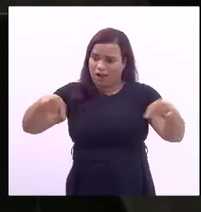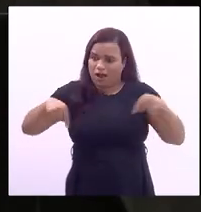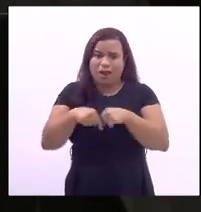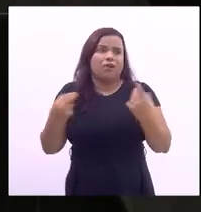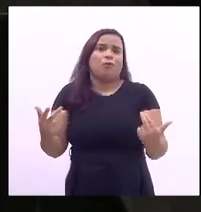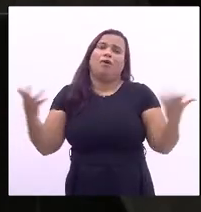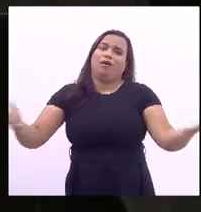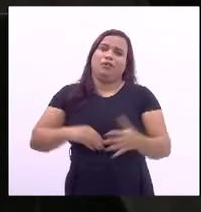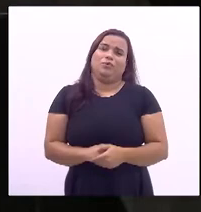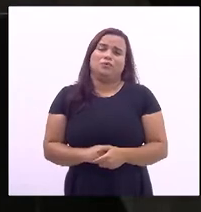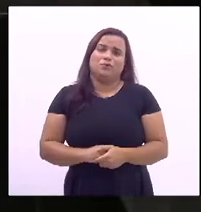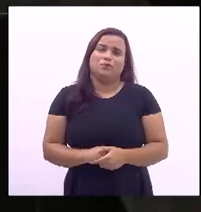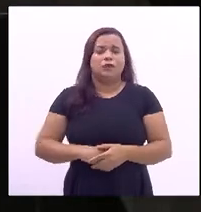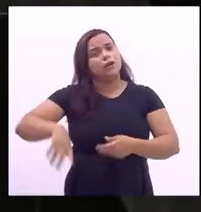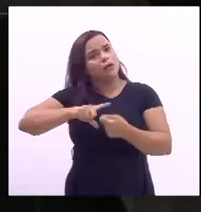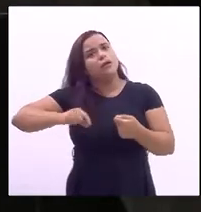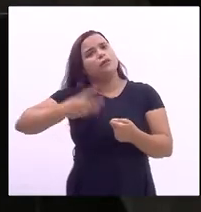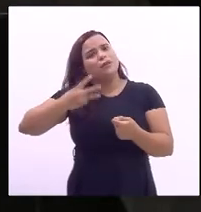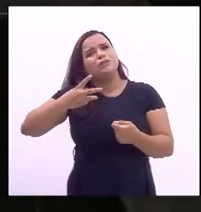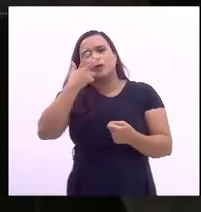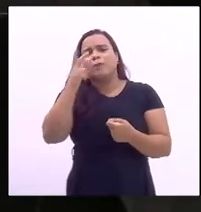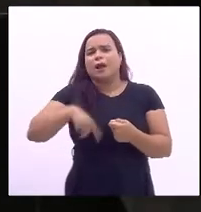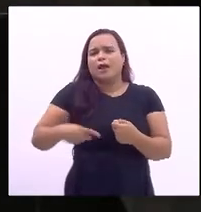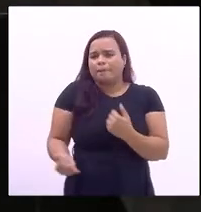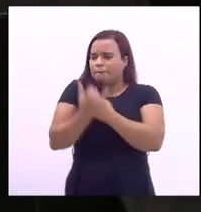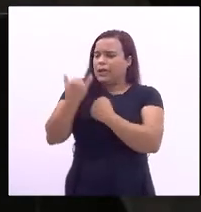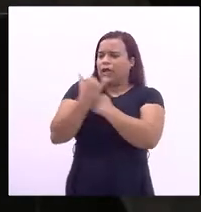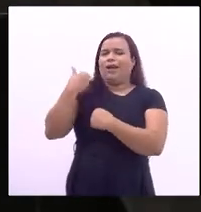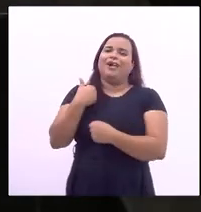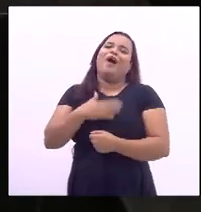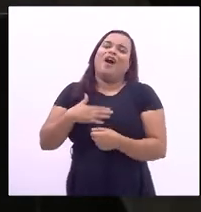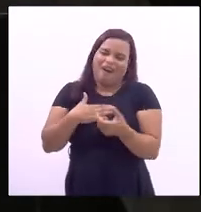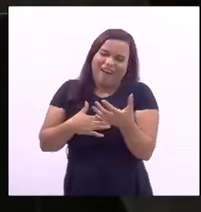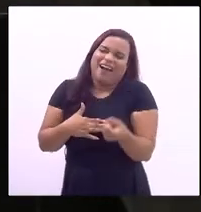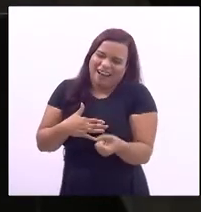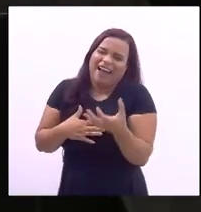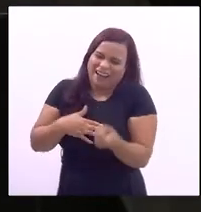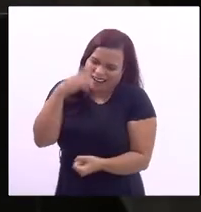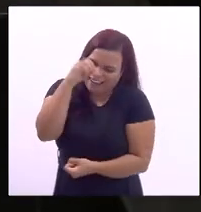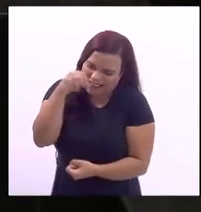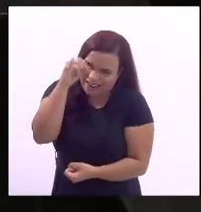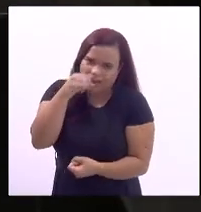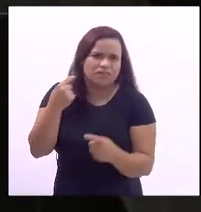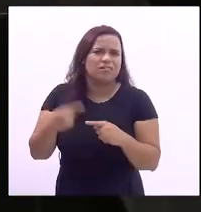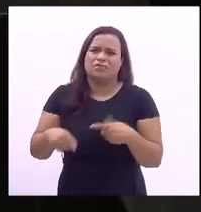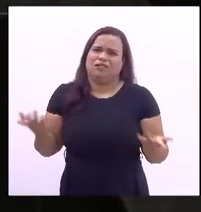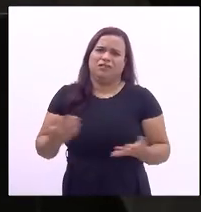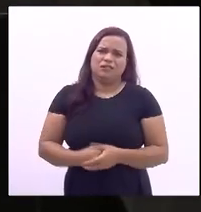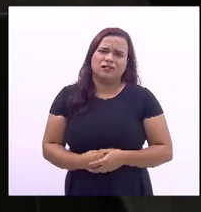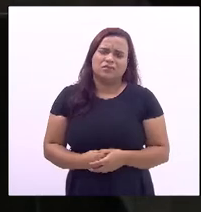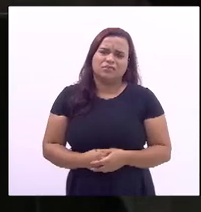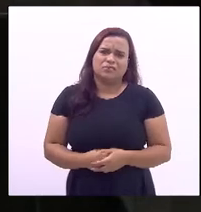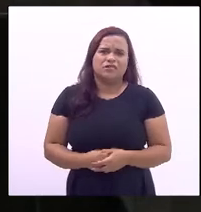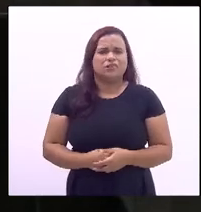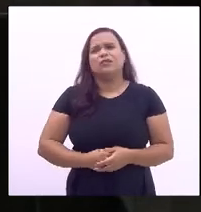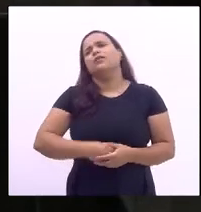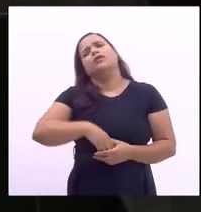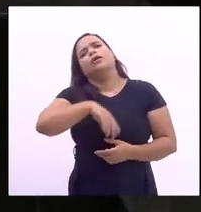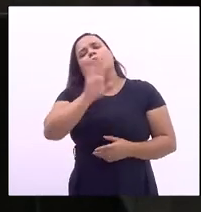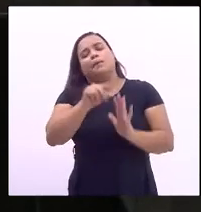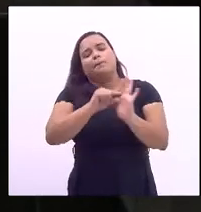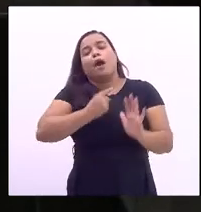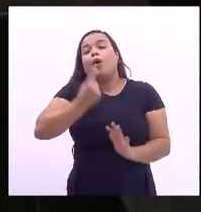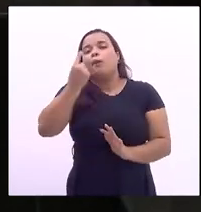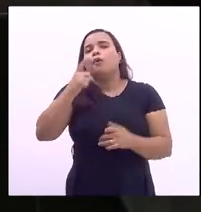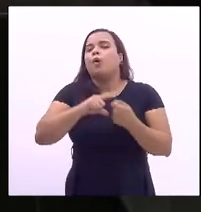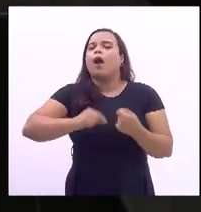Artigo terceiro é tipo me engana que eu gosto' não faz o menor sentido aí vem para o parágrafo